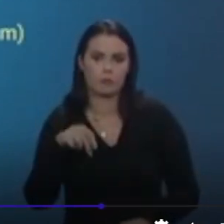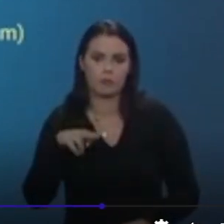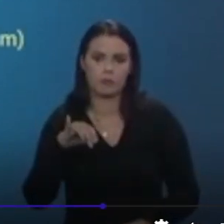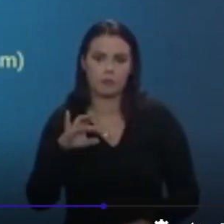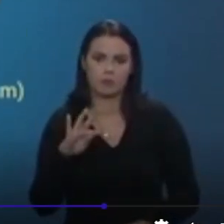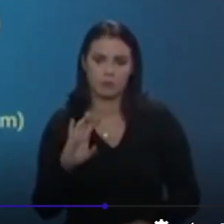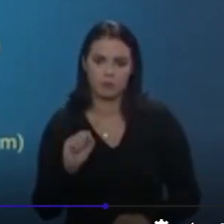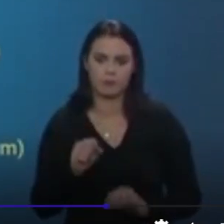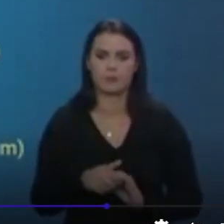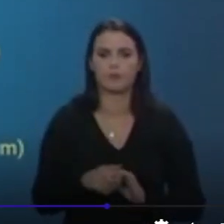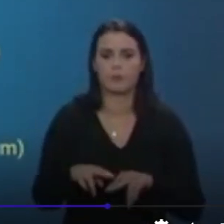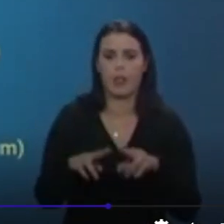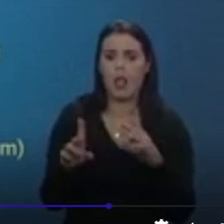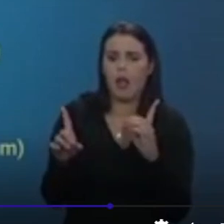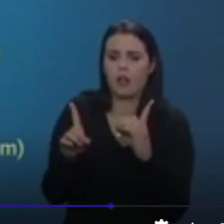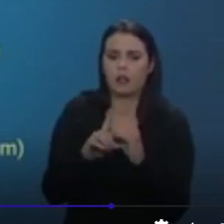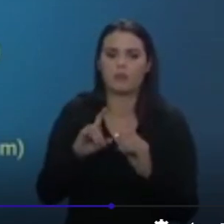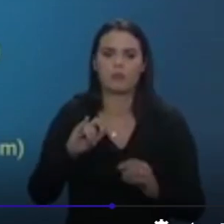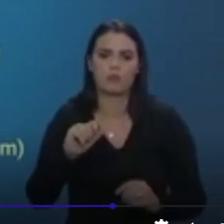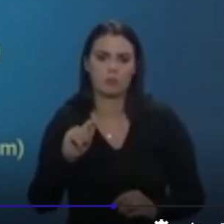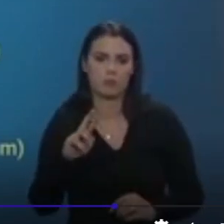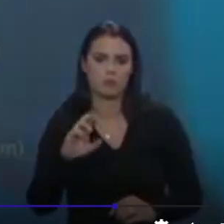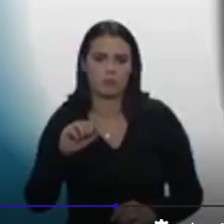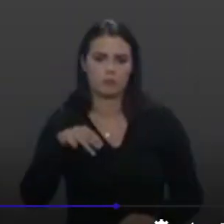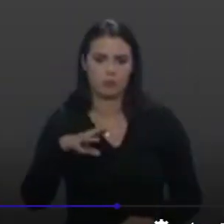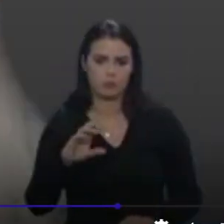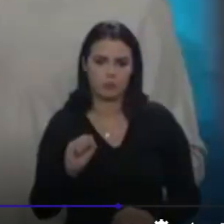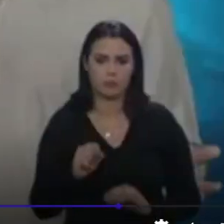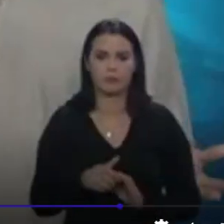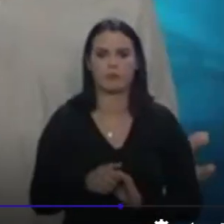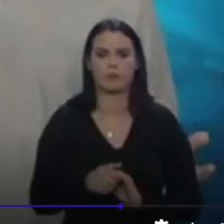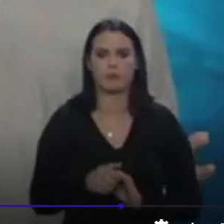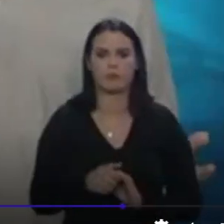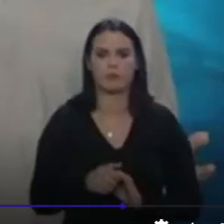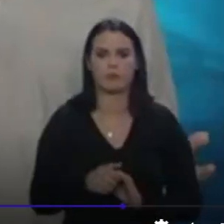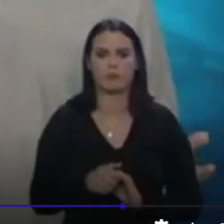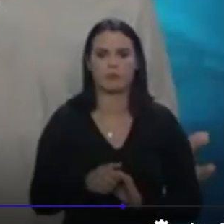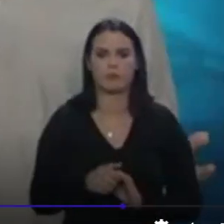hiperestática, encontrando seus diagramas de esforços solicitantes. Por ter uma